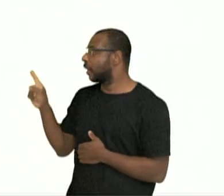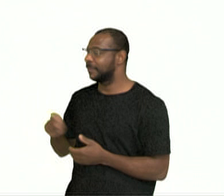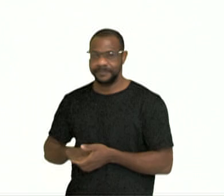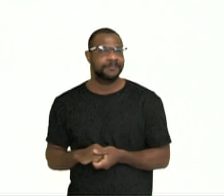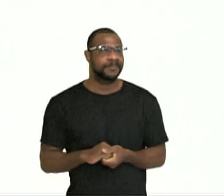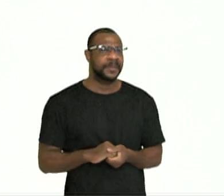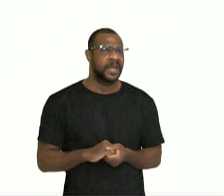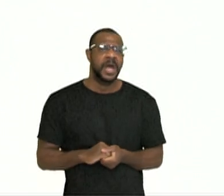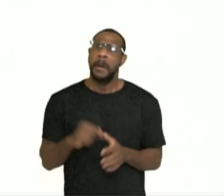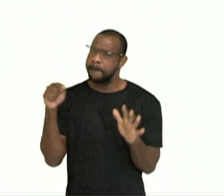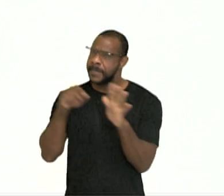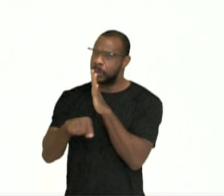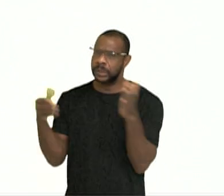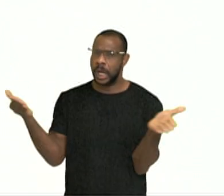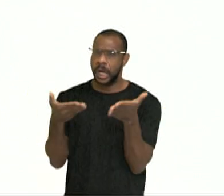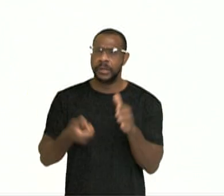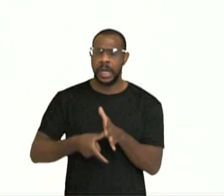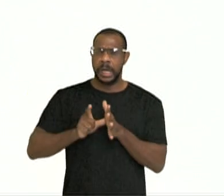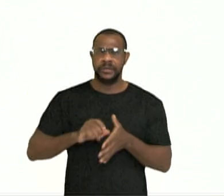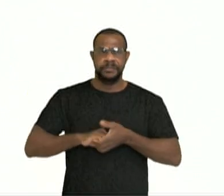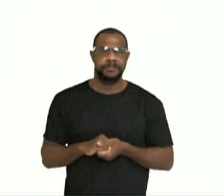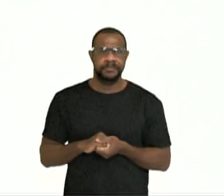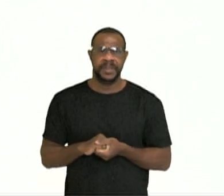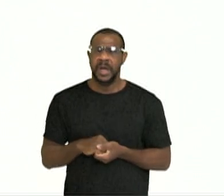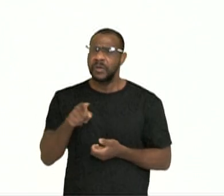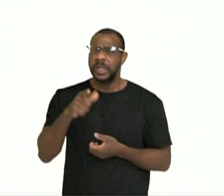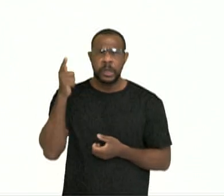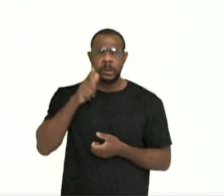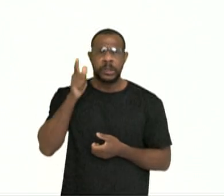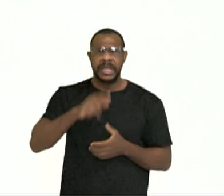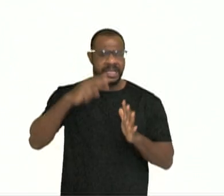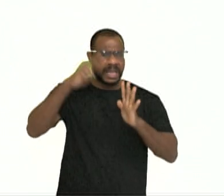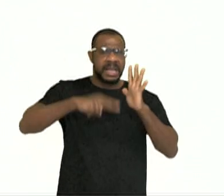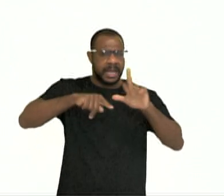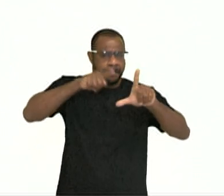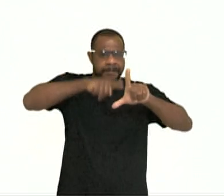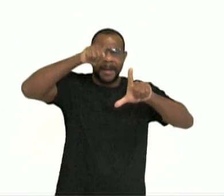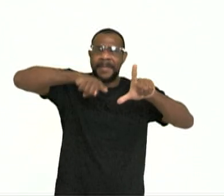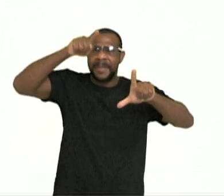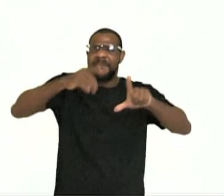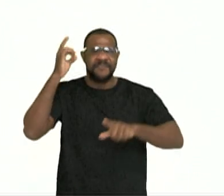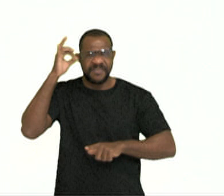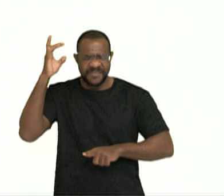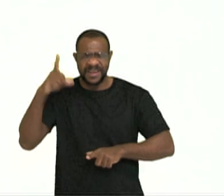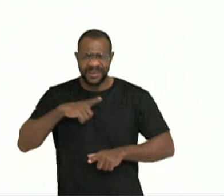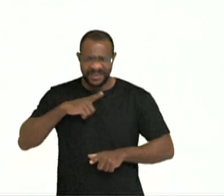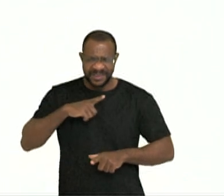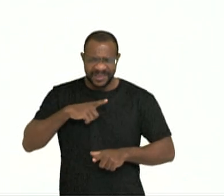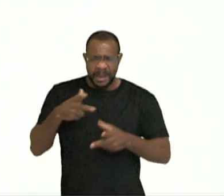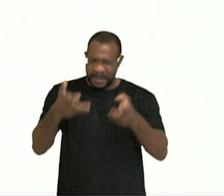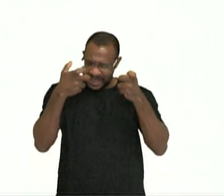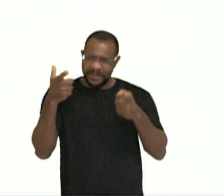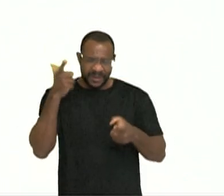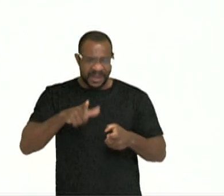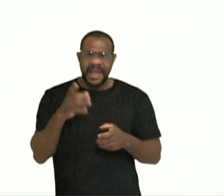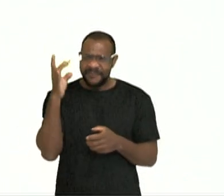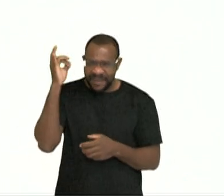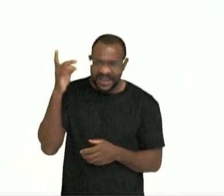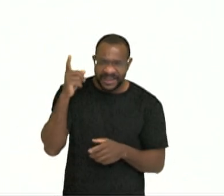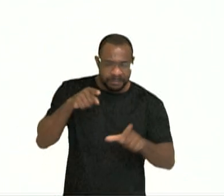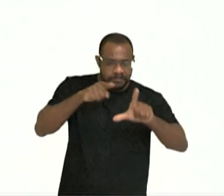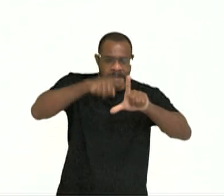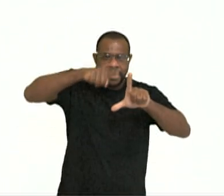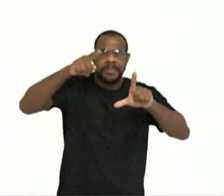Bom, quero fazer uma perguntinha para vocês. Você consegue ler gráficos com facilidade? Será que é fácil